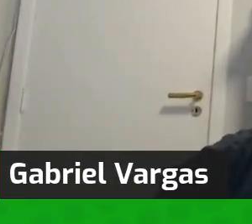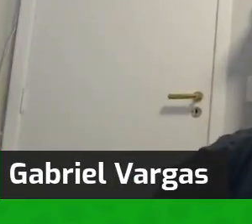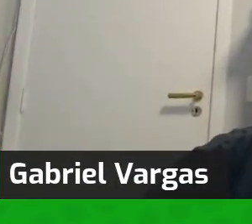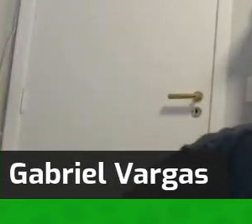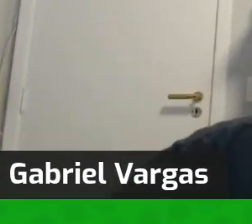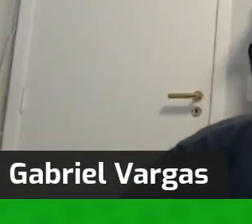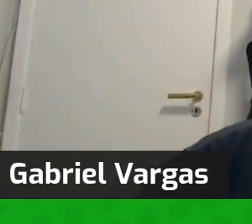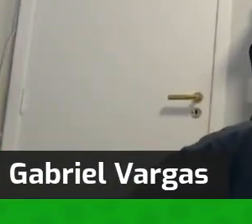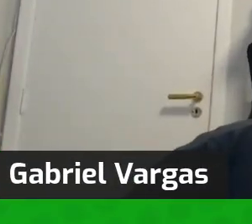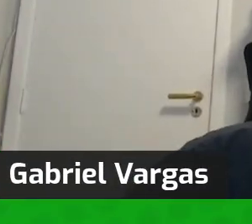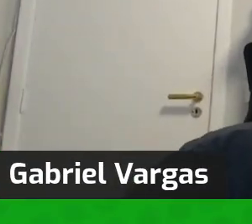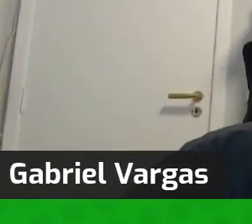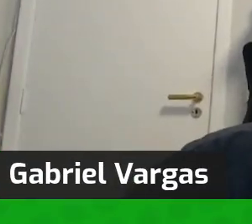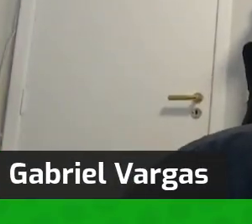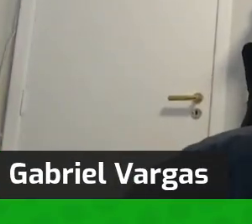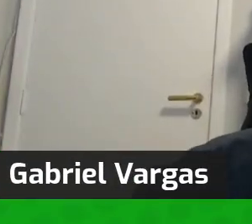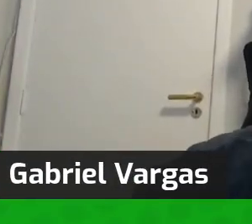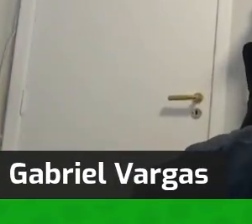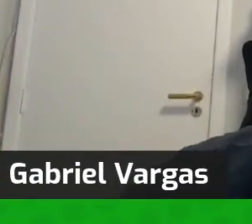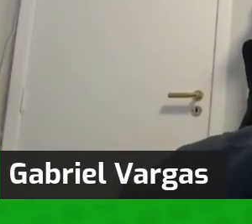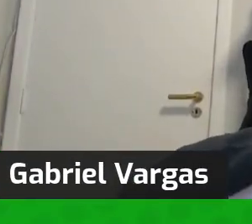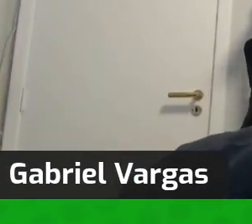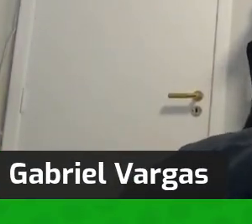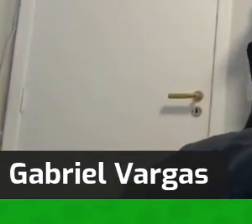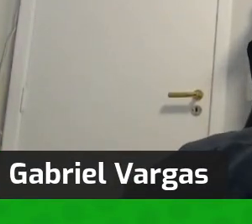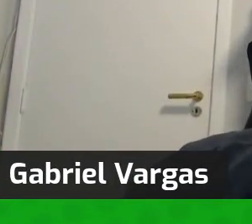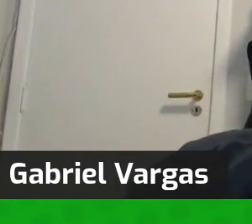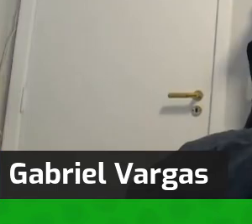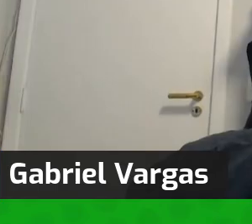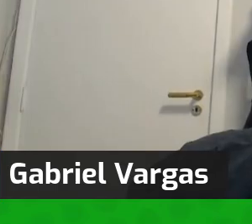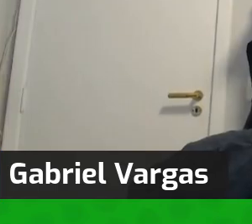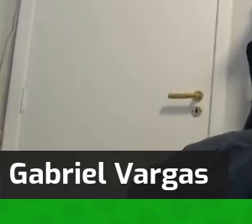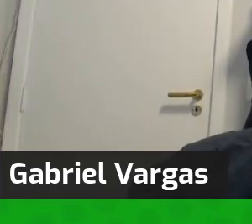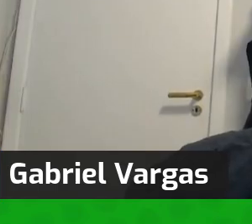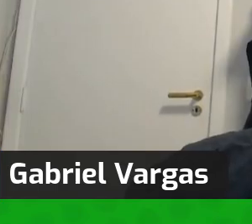Boa noite, pessoal. Tudo bem?